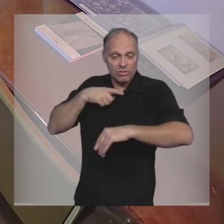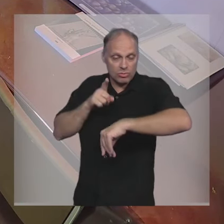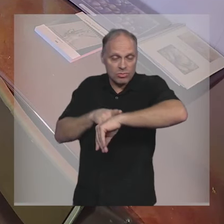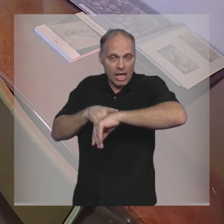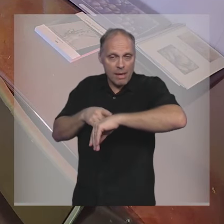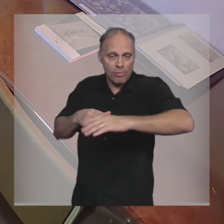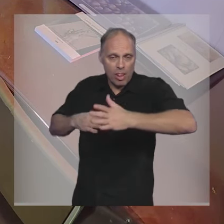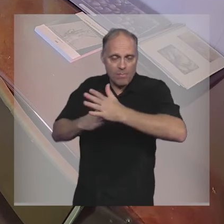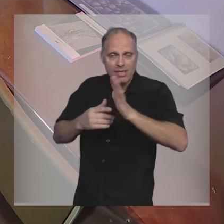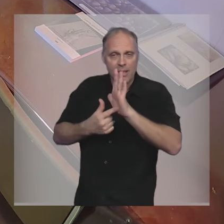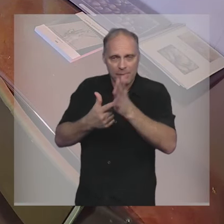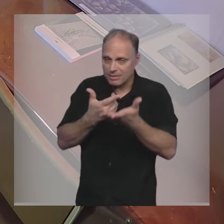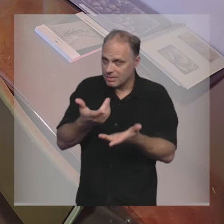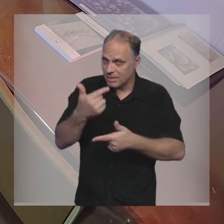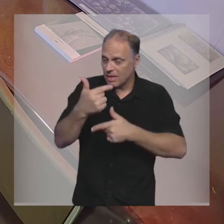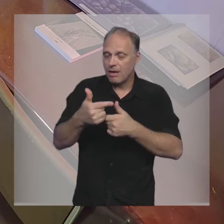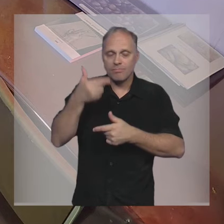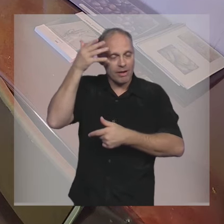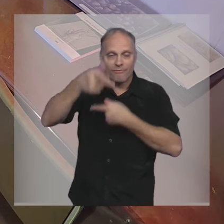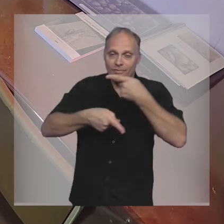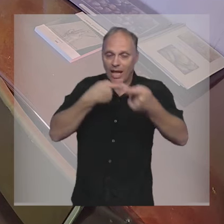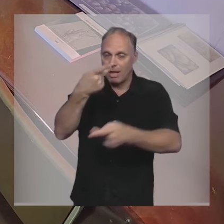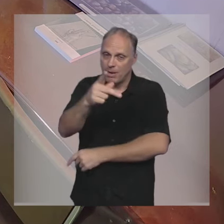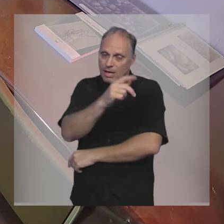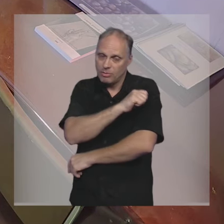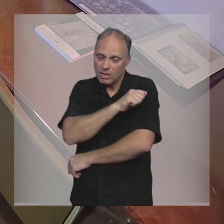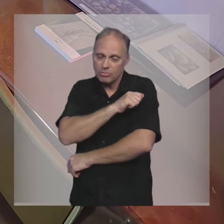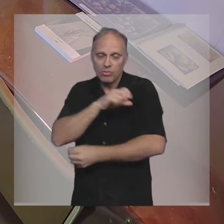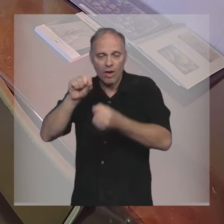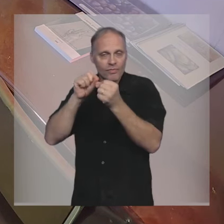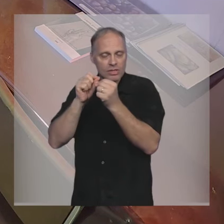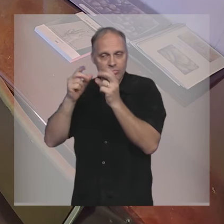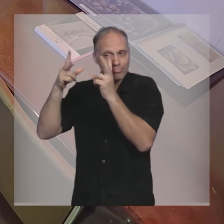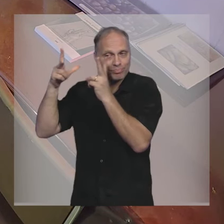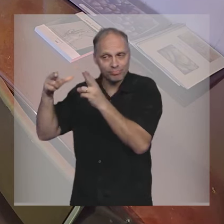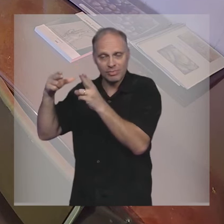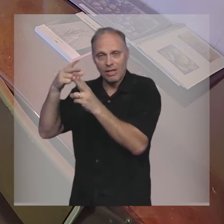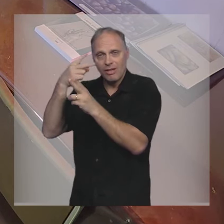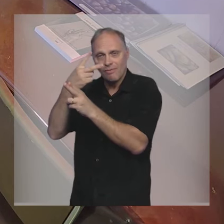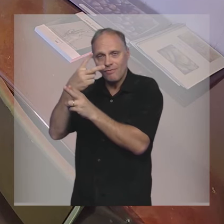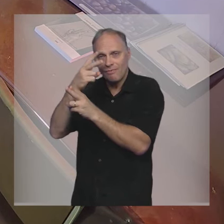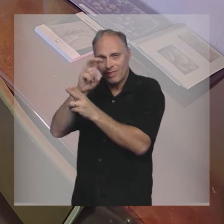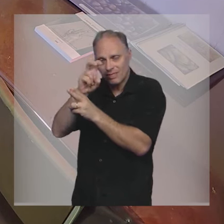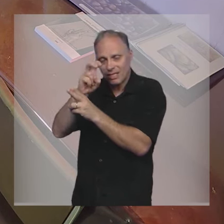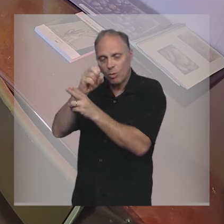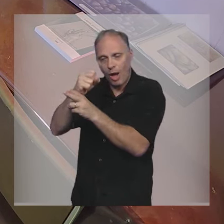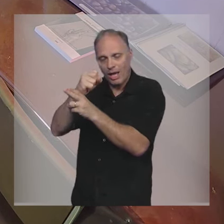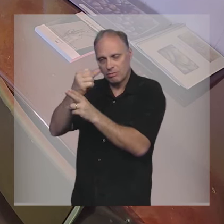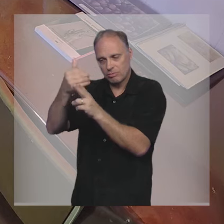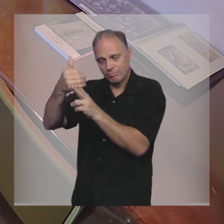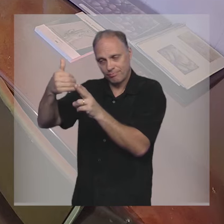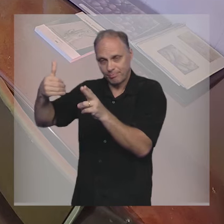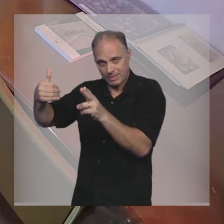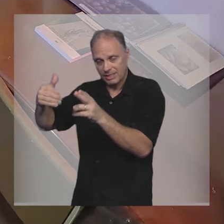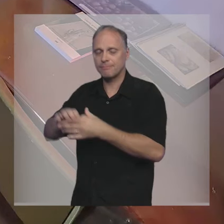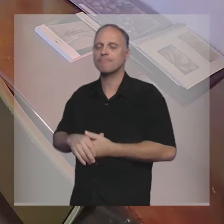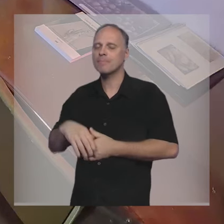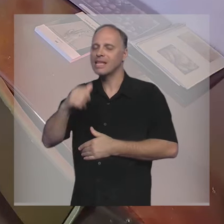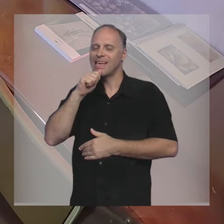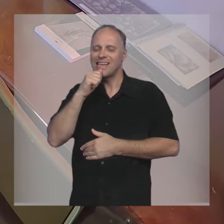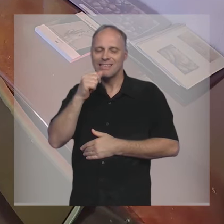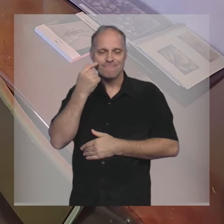um prazo para apresentar isso. Então eu fiz um recorte de 25 anos. Aí ele me falou isso e eu disse: mas isso é